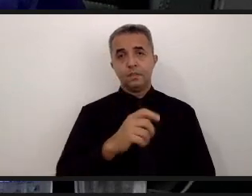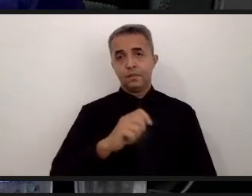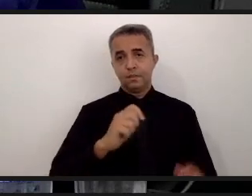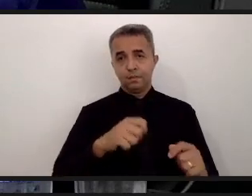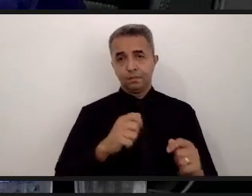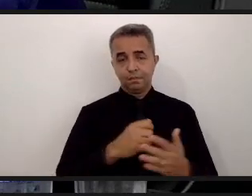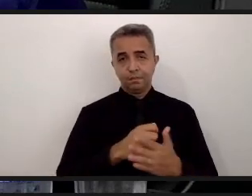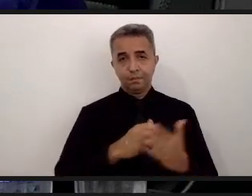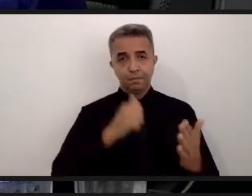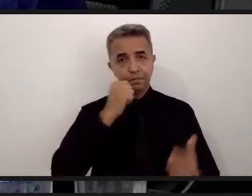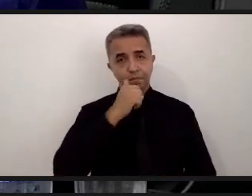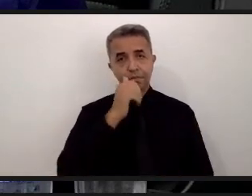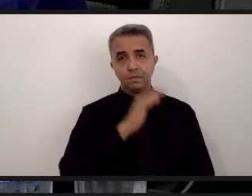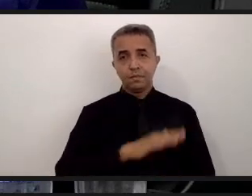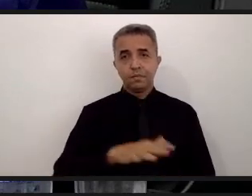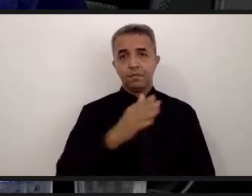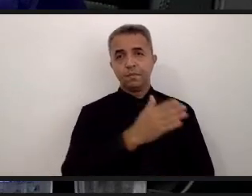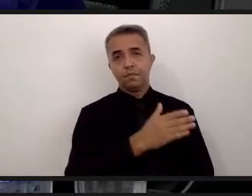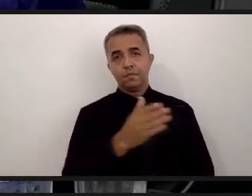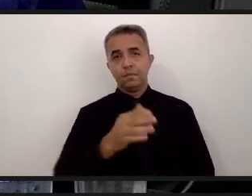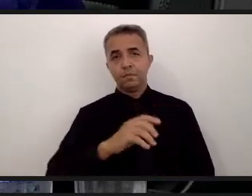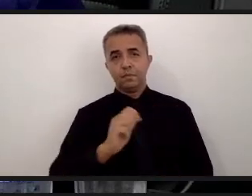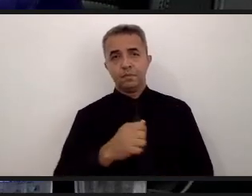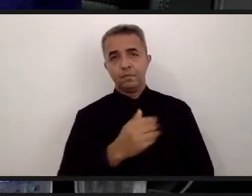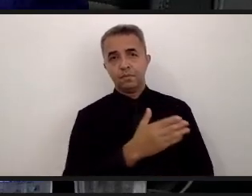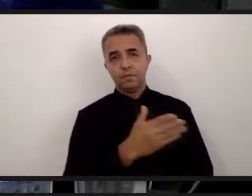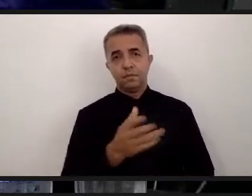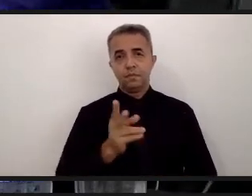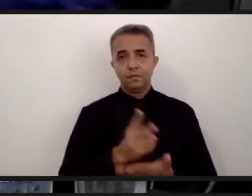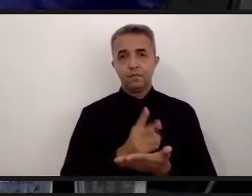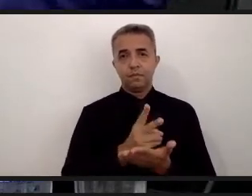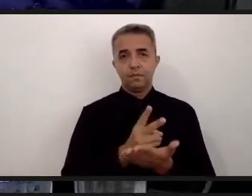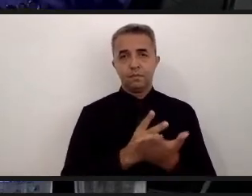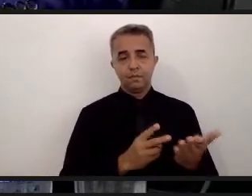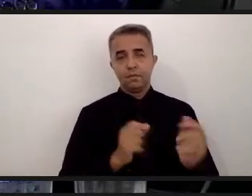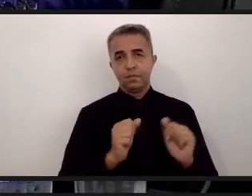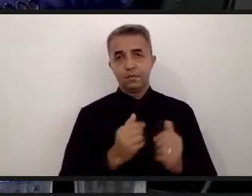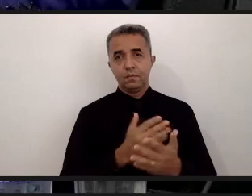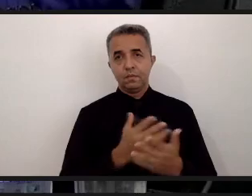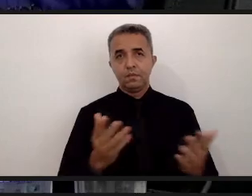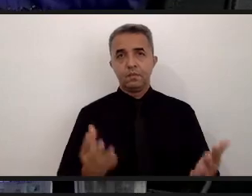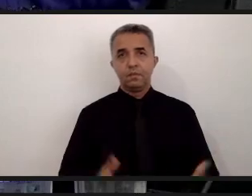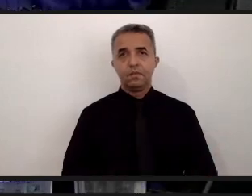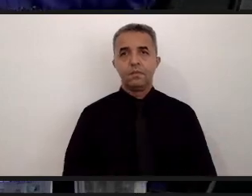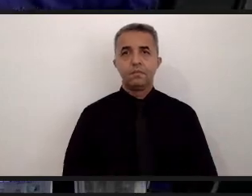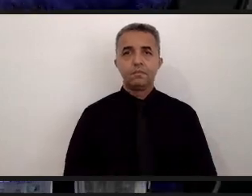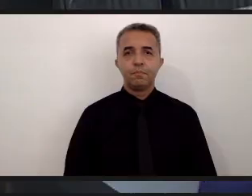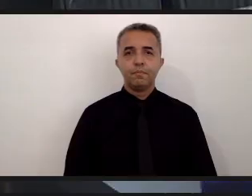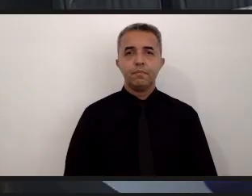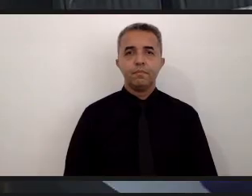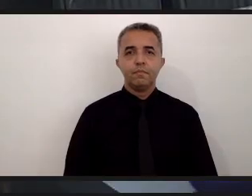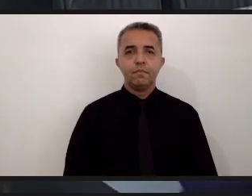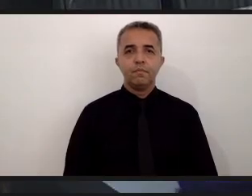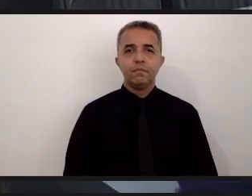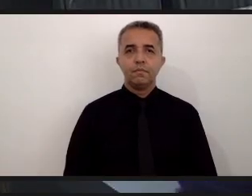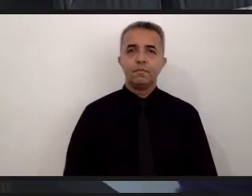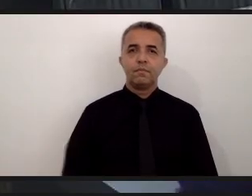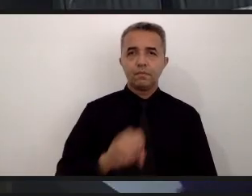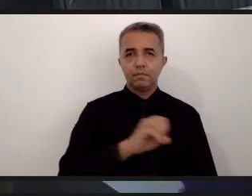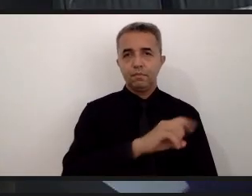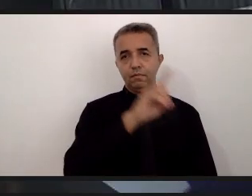a mulheres também a seguir em frente. Fique à vontade, doutora Simone. Bom dia a